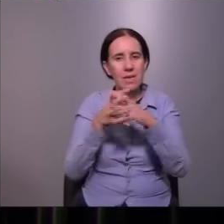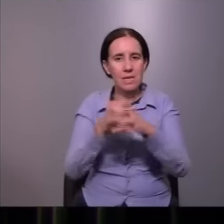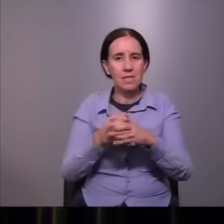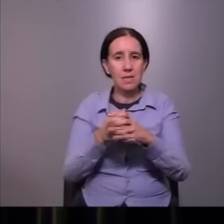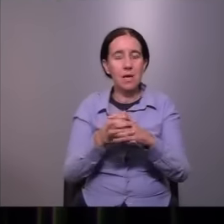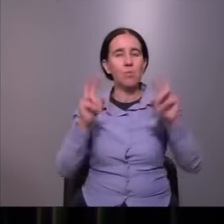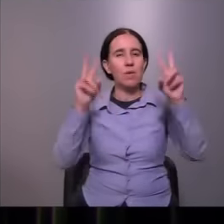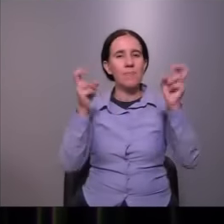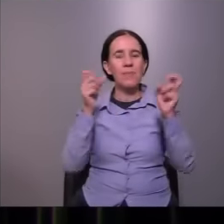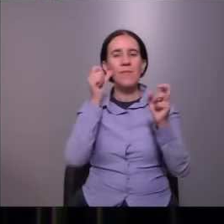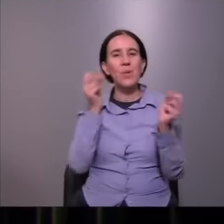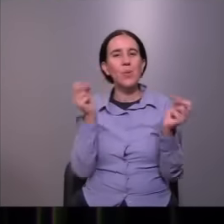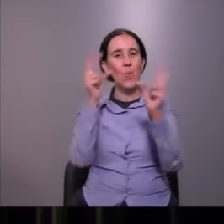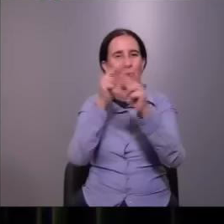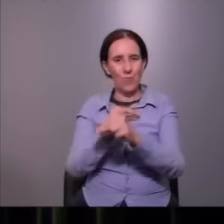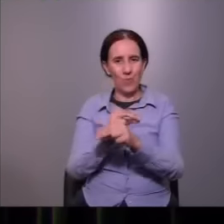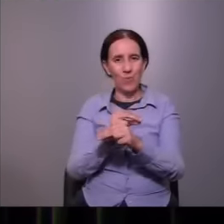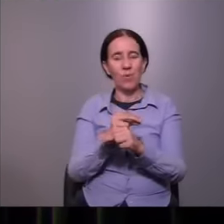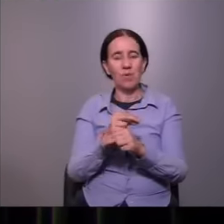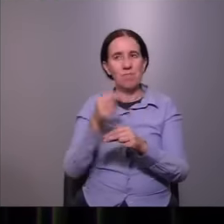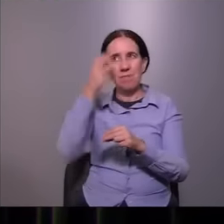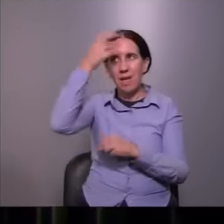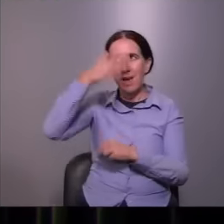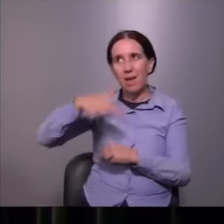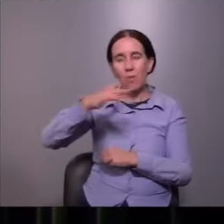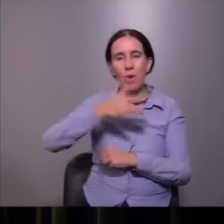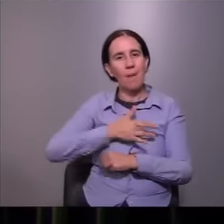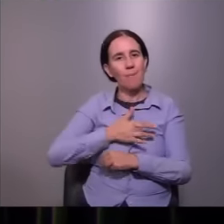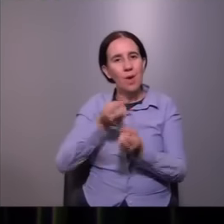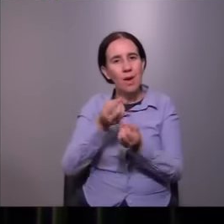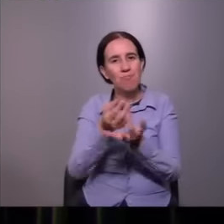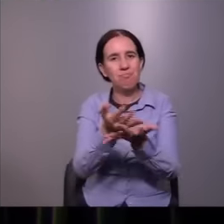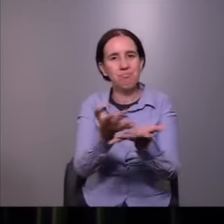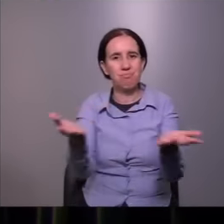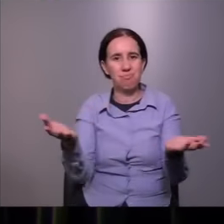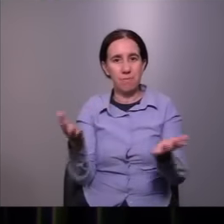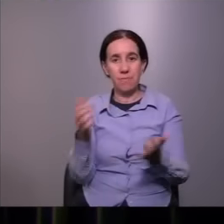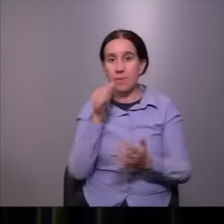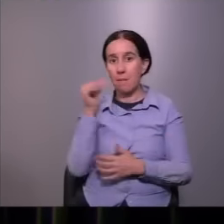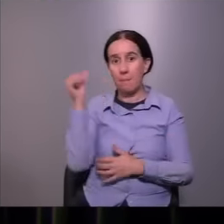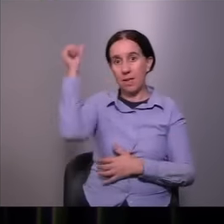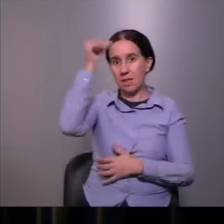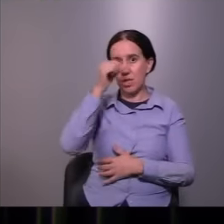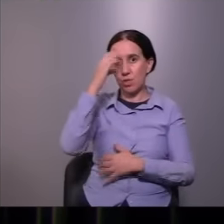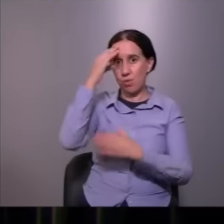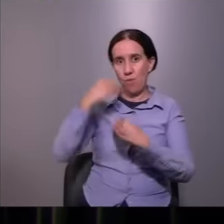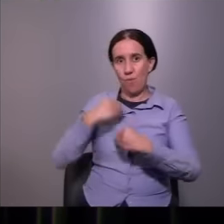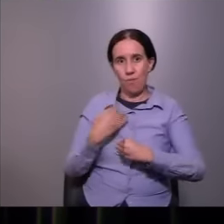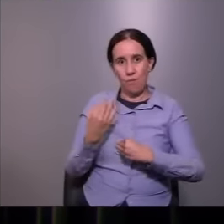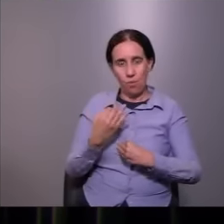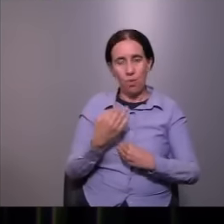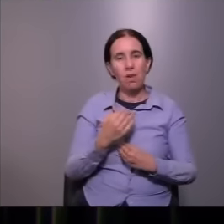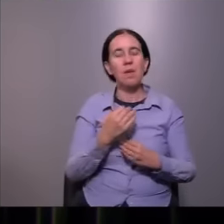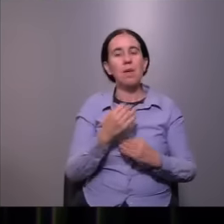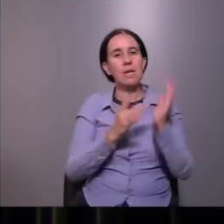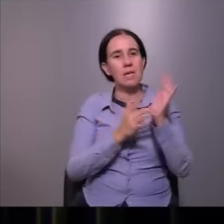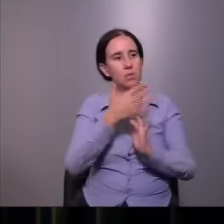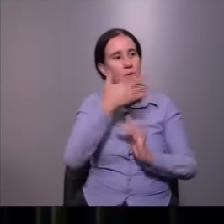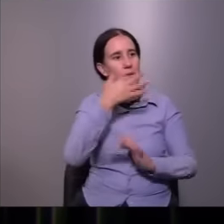Caríssimos irmãos e irmãs, trabalhemos e rezemos para que o vinho novo do reino seja partilhado com